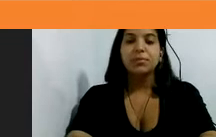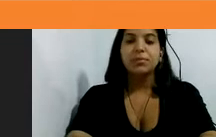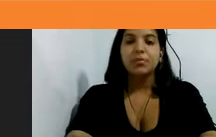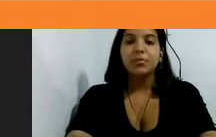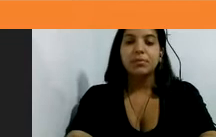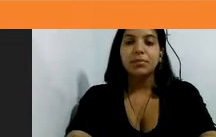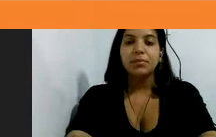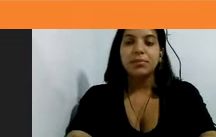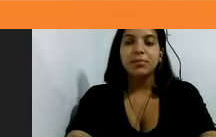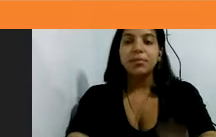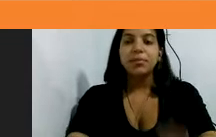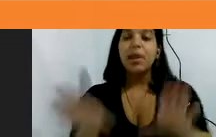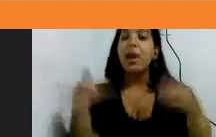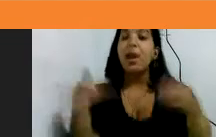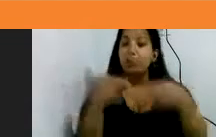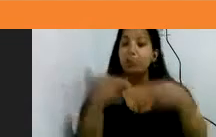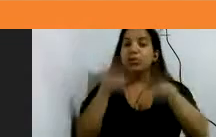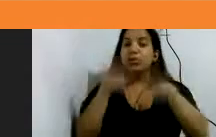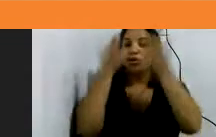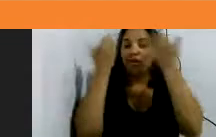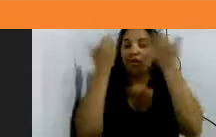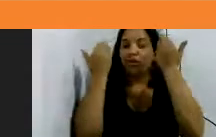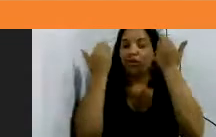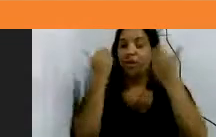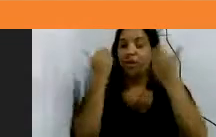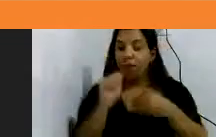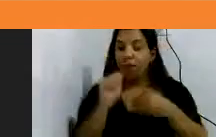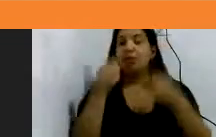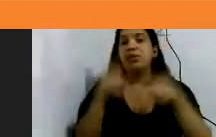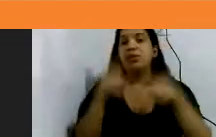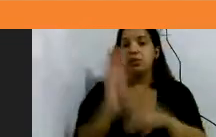Ó, ele aglutinou no soro anti-A e anti-B.